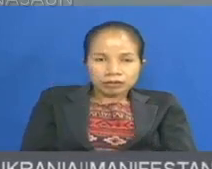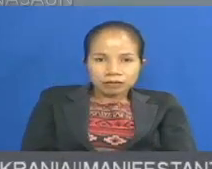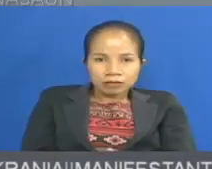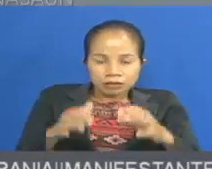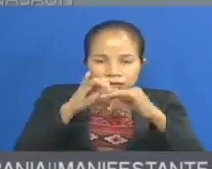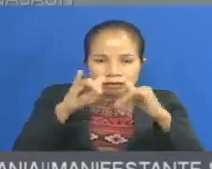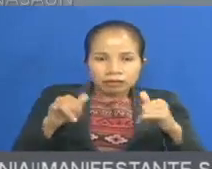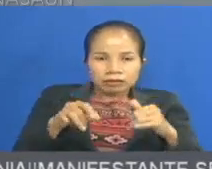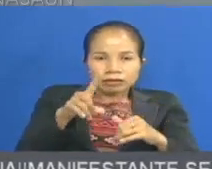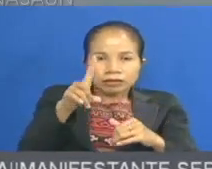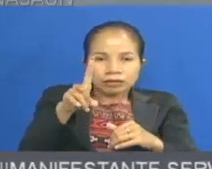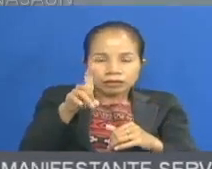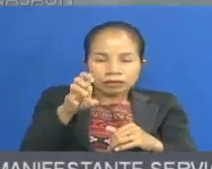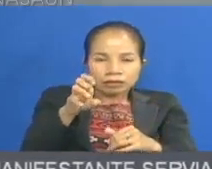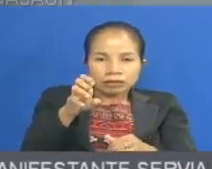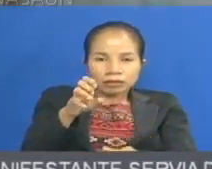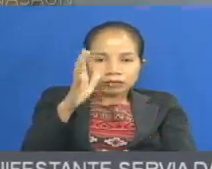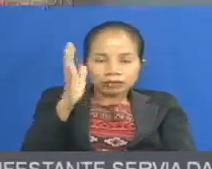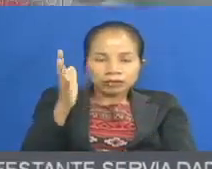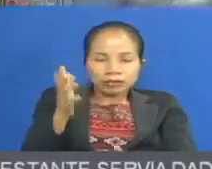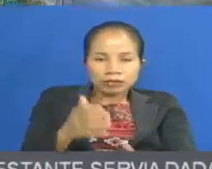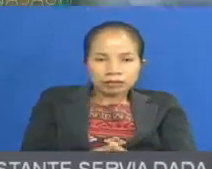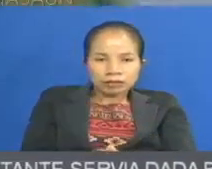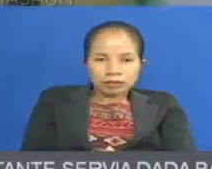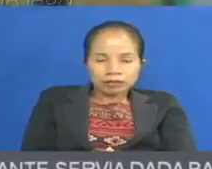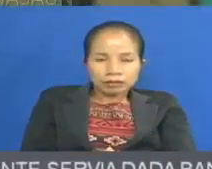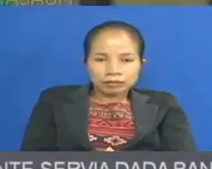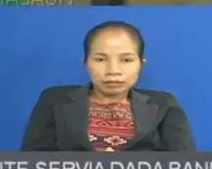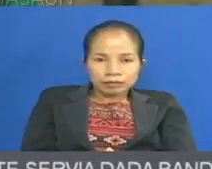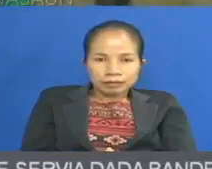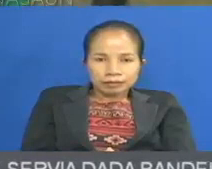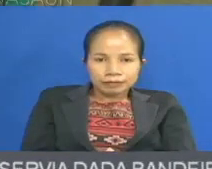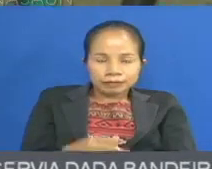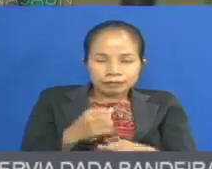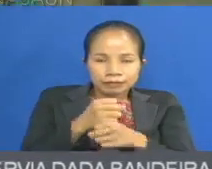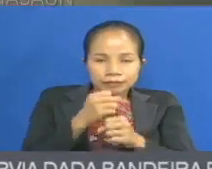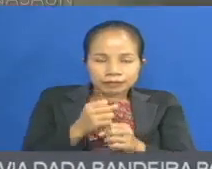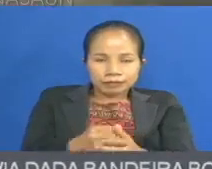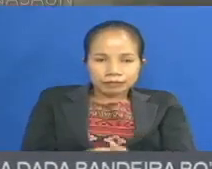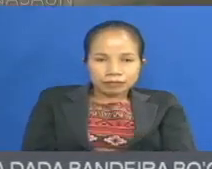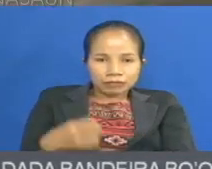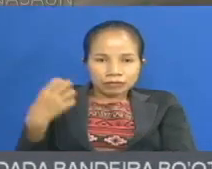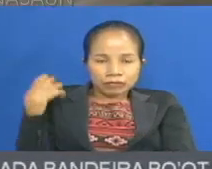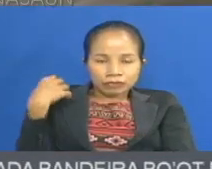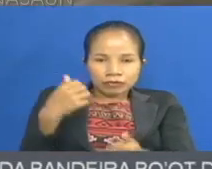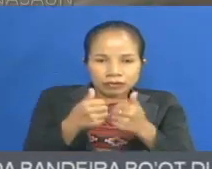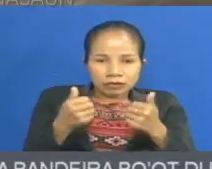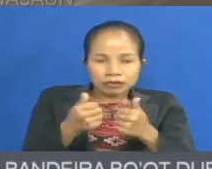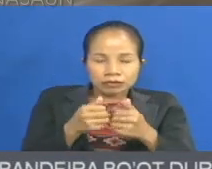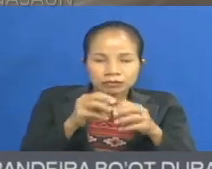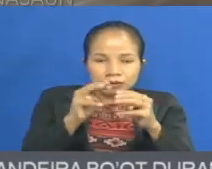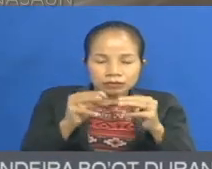simu atusida lima nolu resin hitu. Seremonia distribuição ne halau iha arredores edifício agricultor pescas